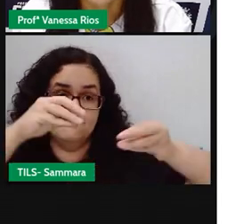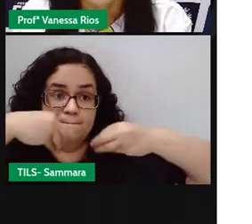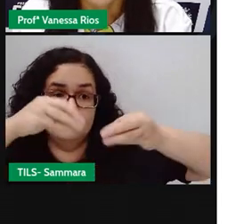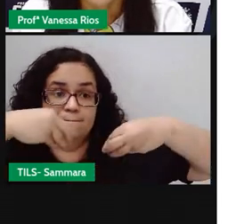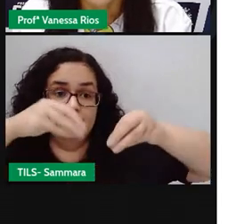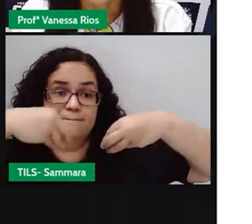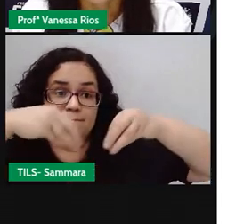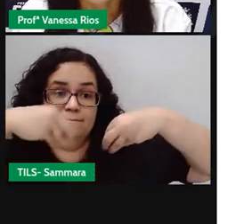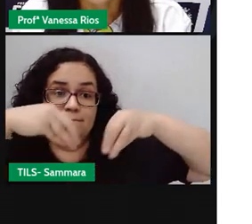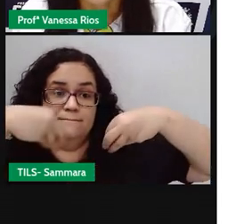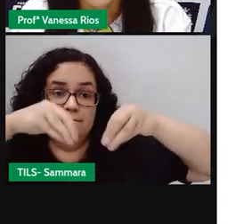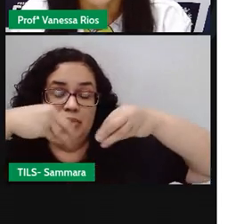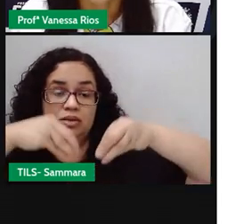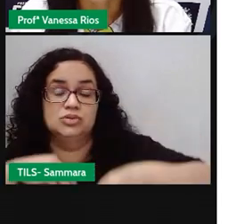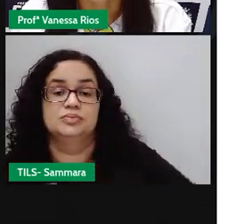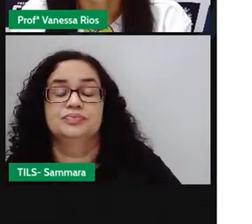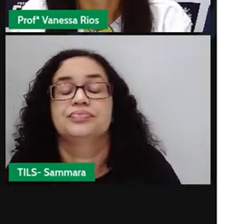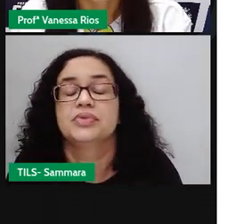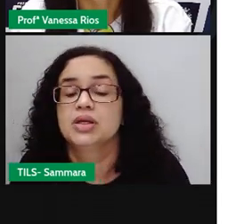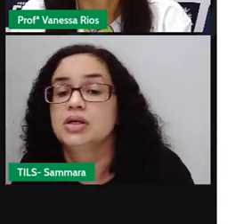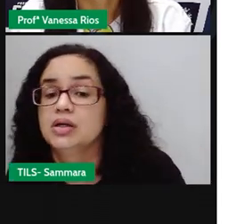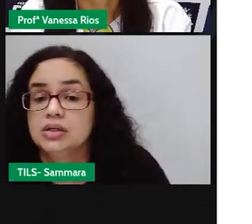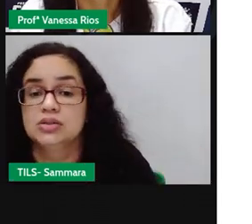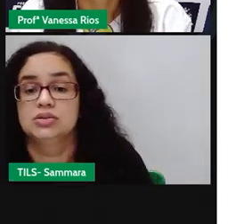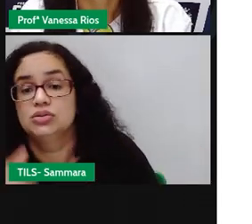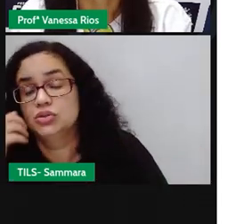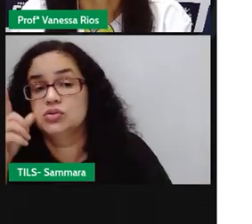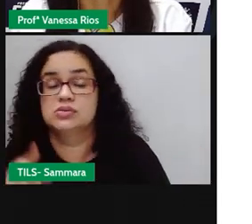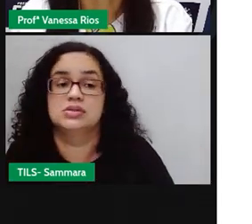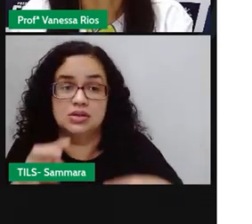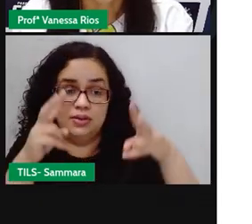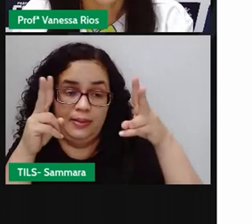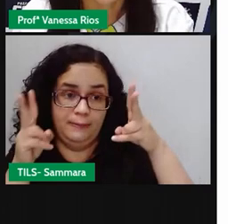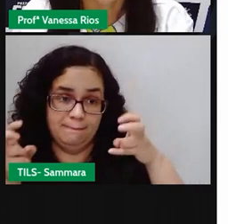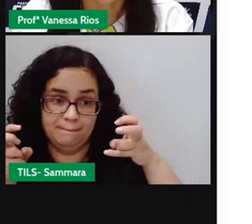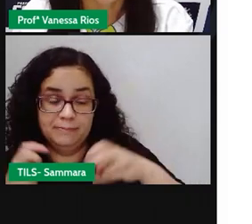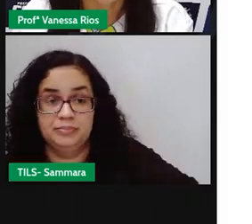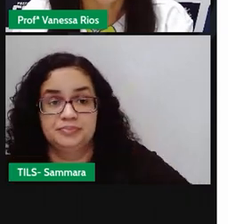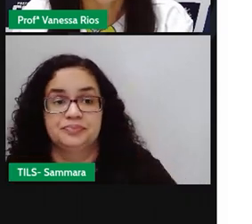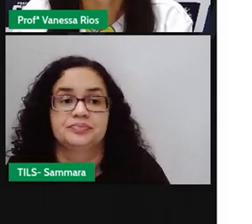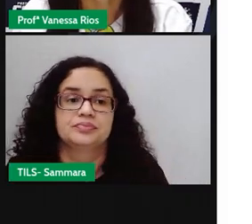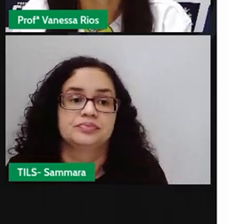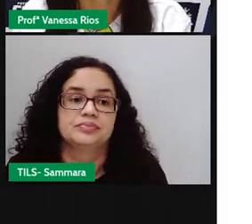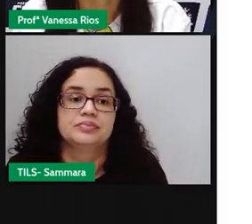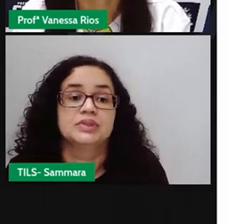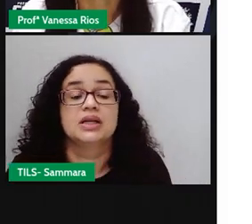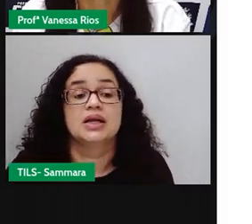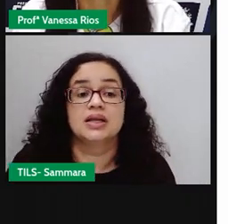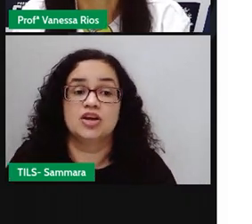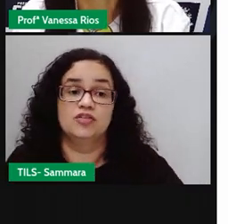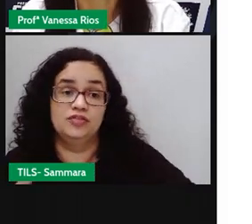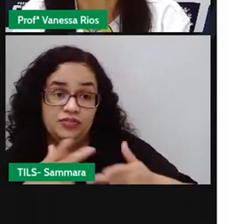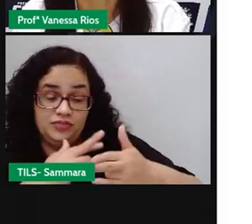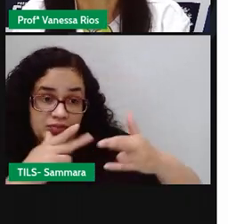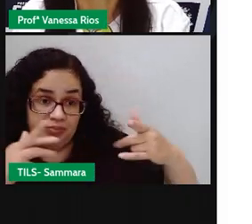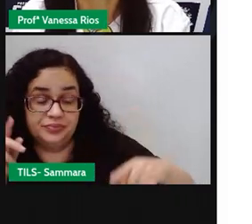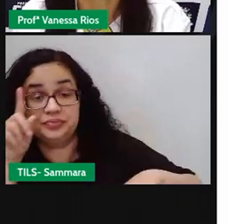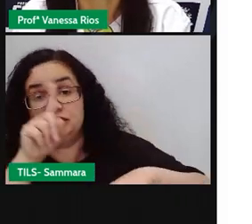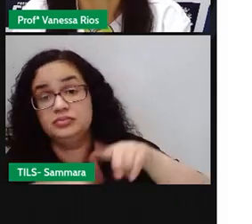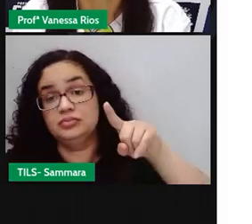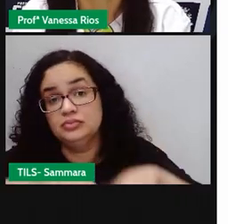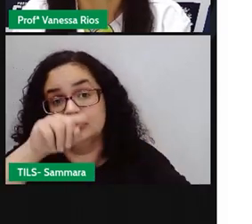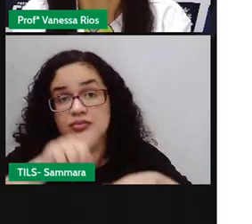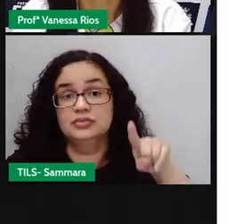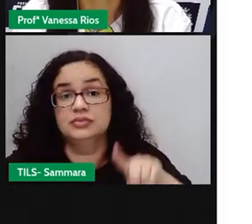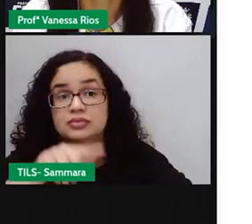plástico. O que que a gente consegue observar e perceber? Que existem diversos tipos de